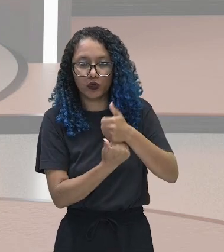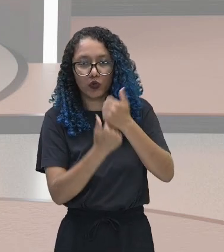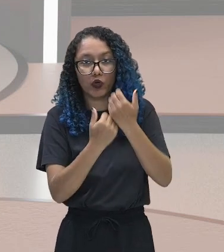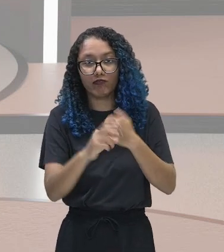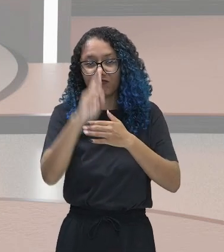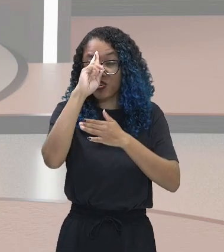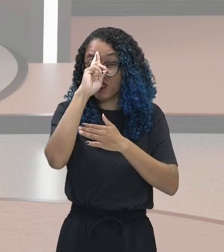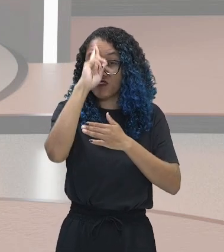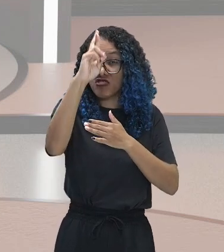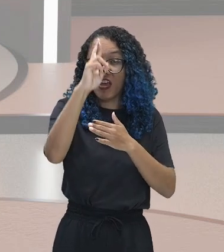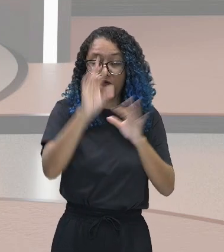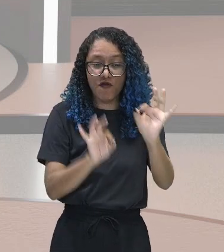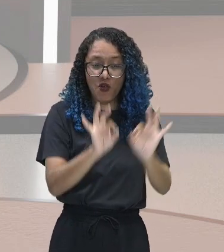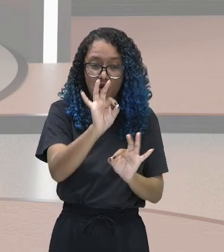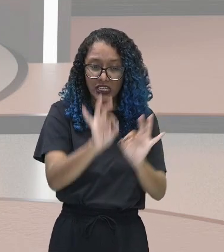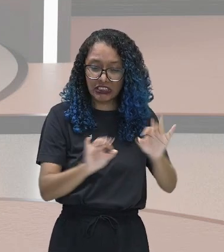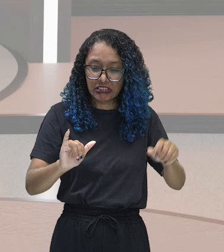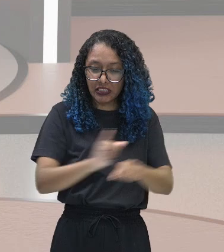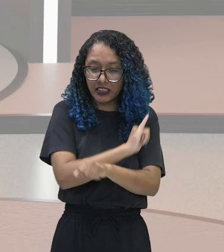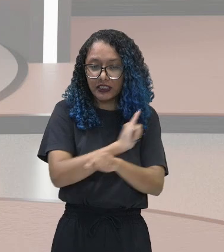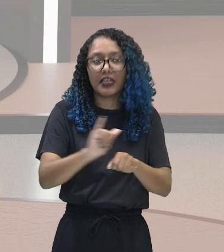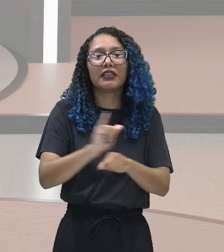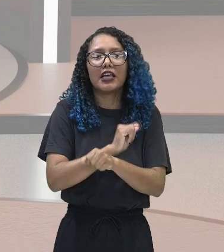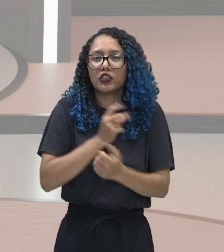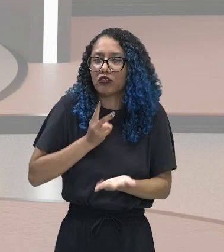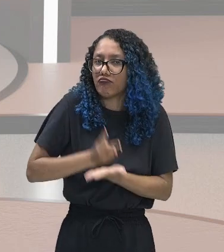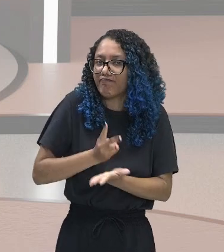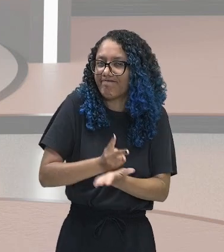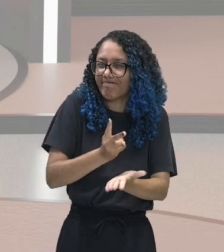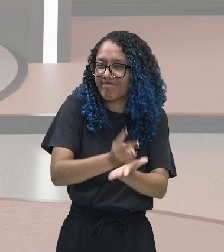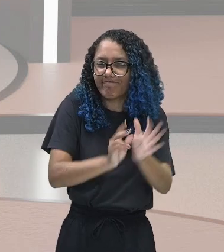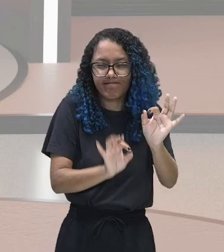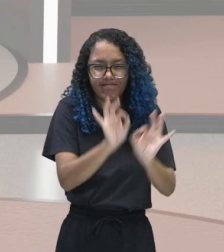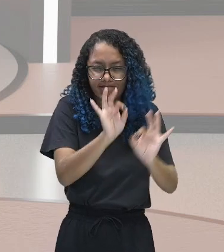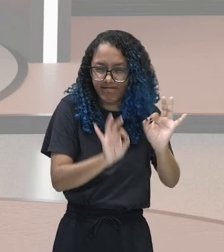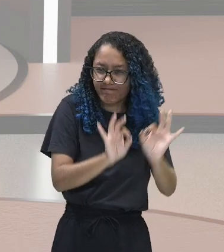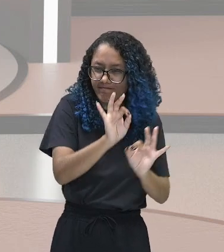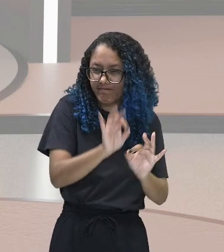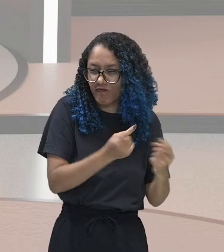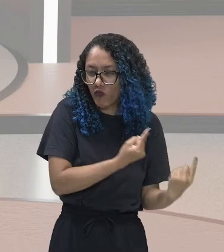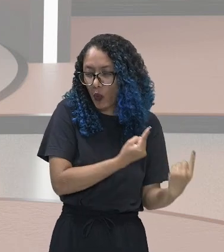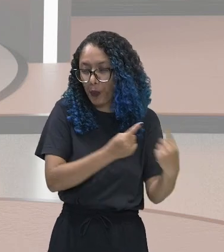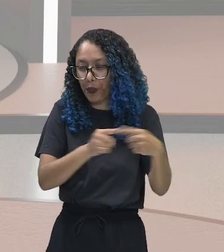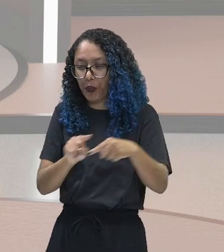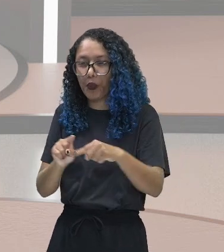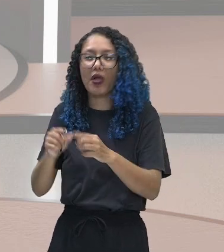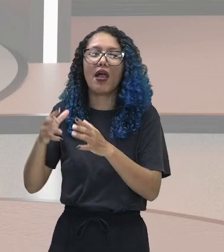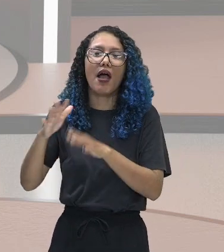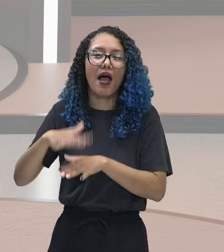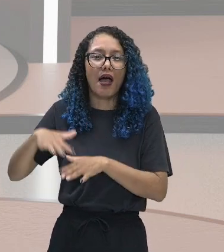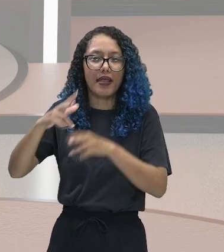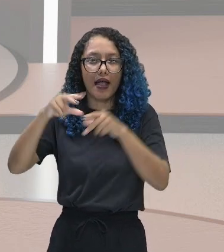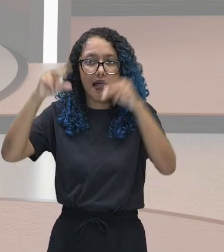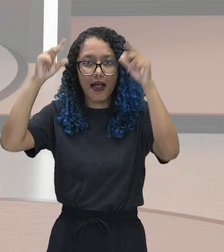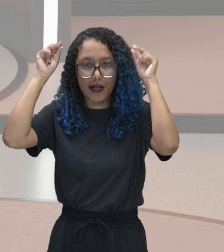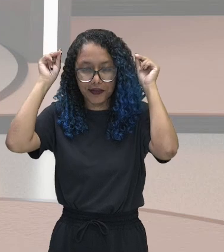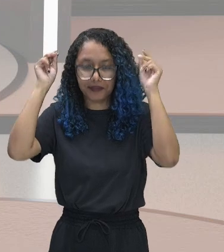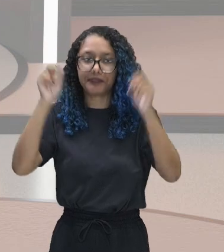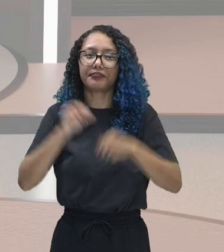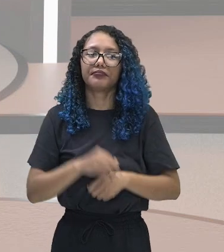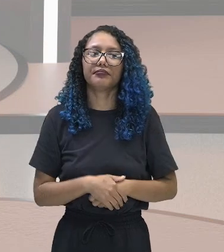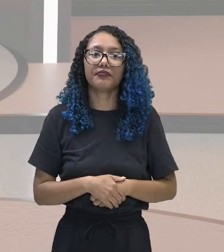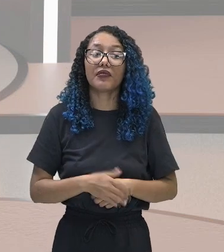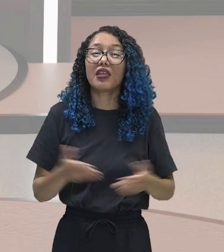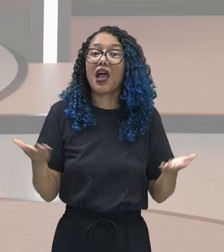nova contraofensiva aí, né? Em cima, então, aí deste mundo grego. Vamos, então, falar sobre a segunda batalha, que